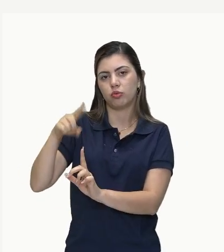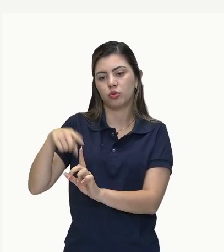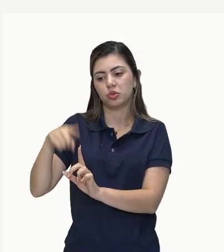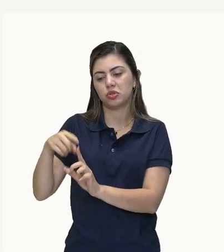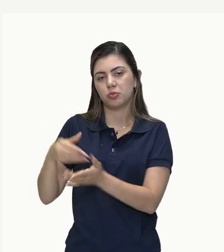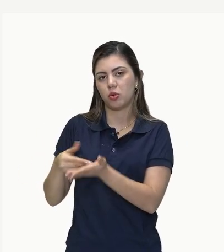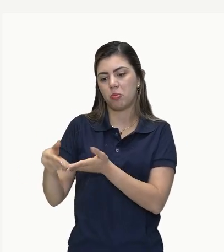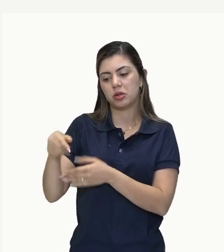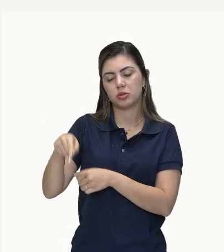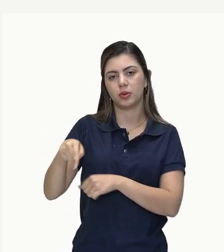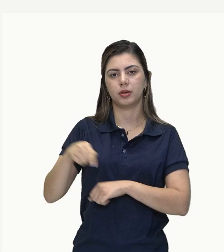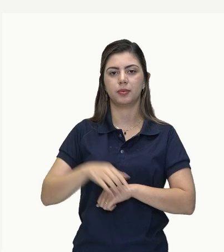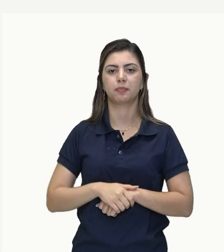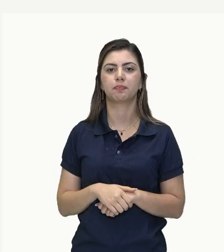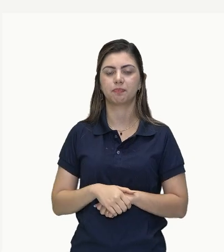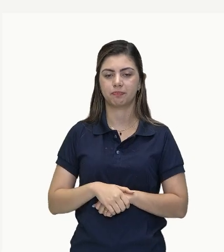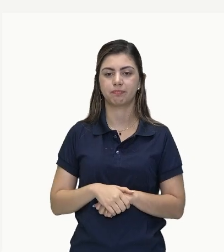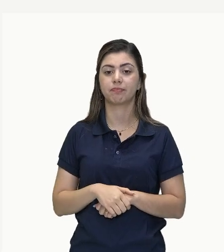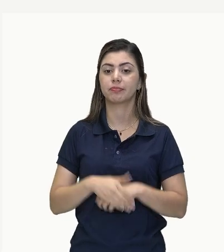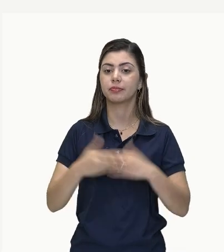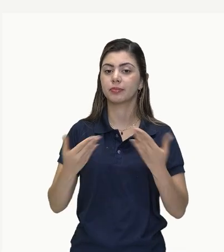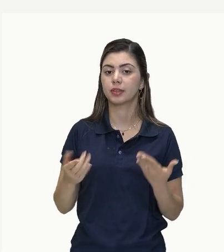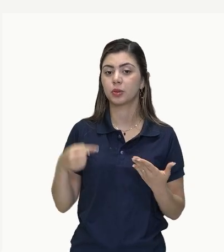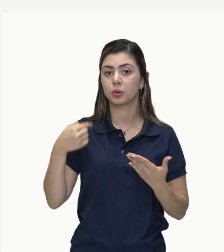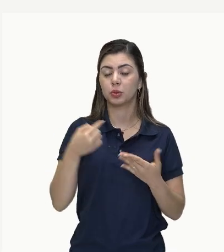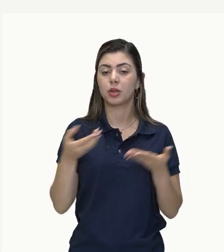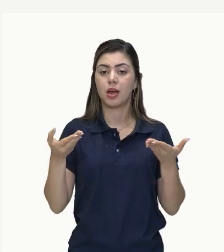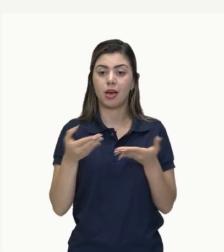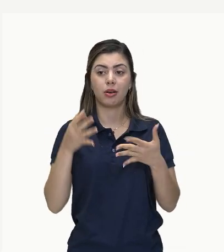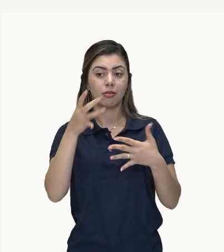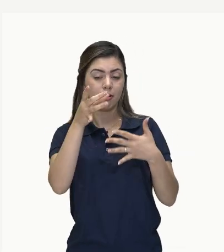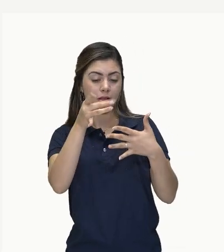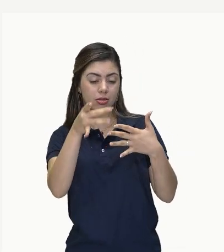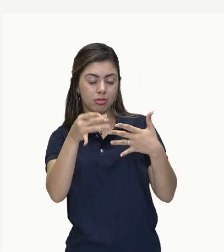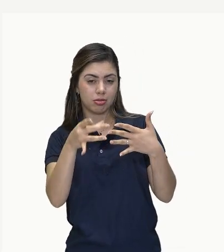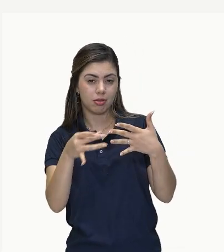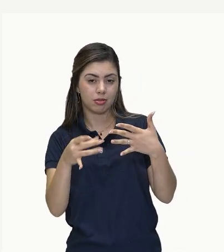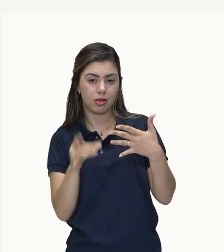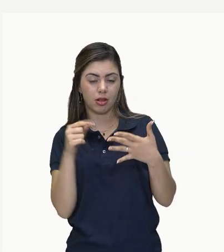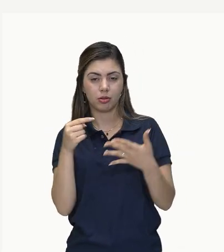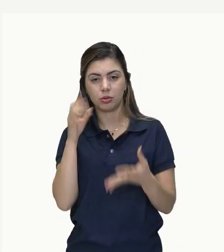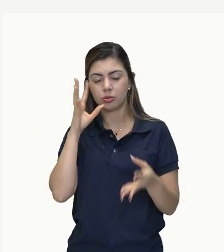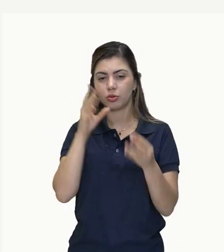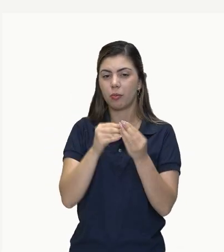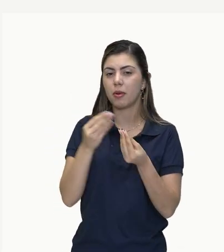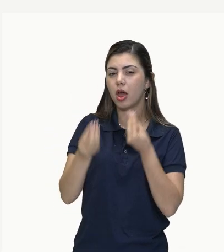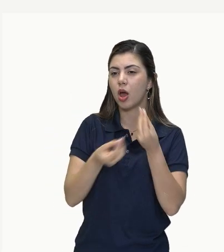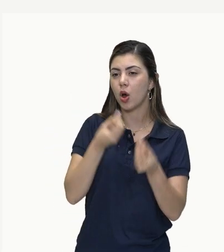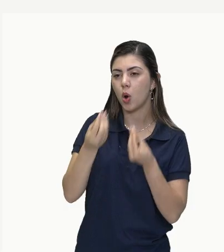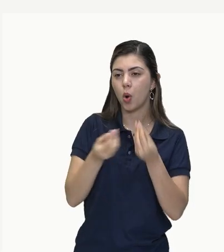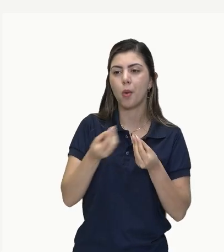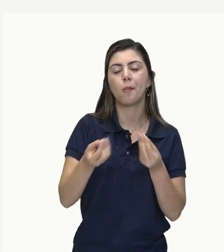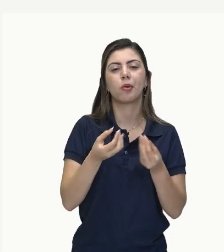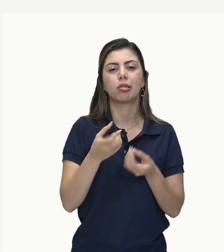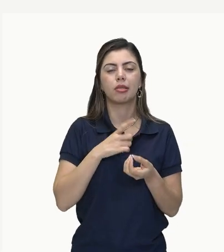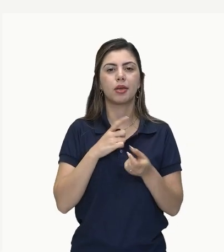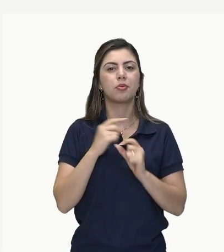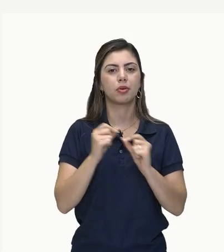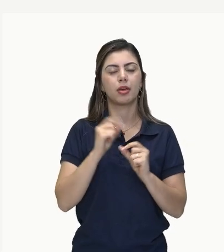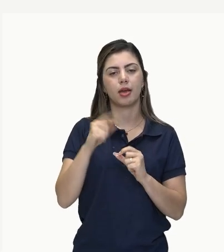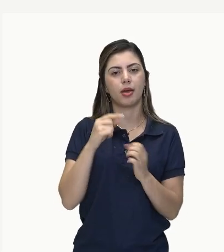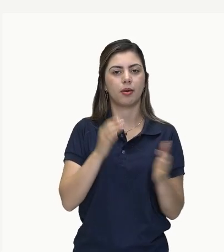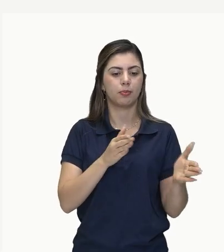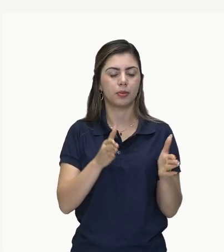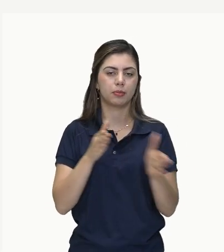ali, tá certo? Então a gente vai detalhar cada uma delas para a gente tentar entender melhor cada um desses processos de